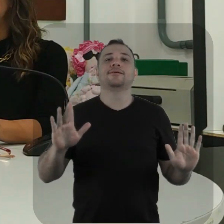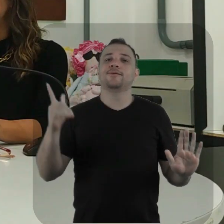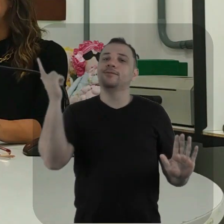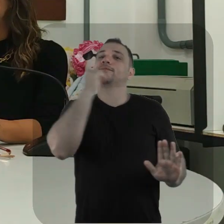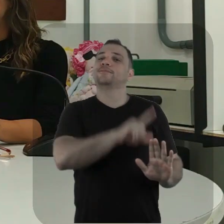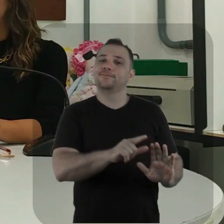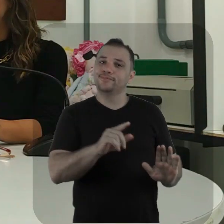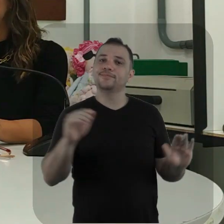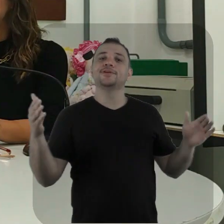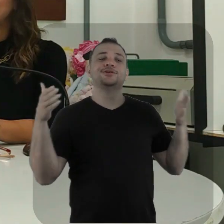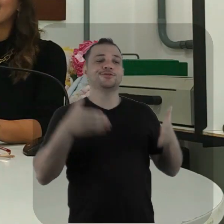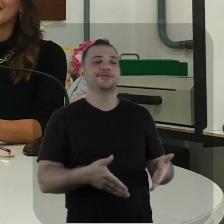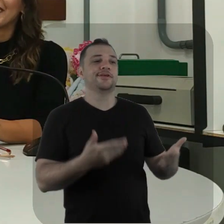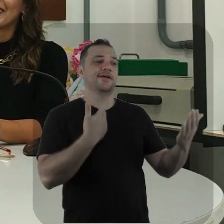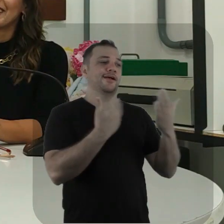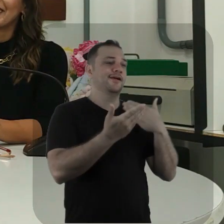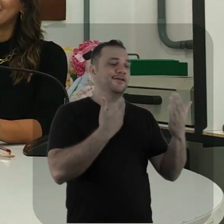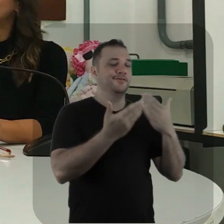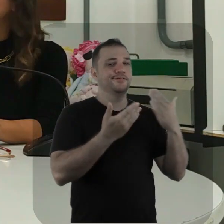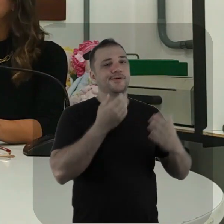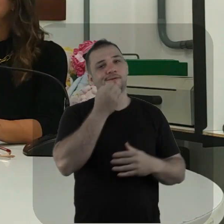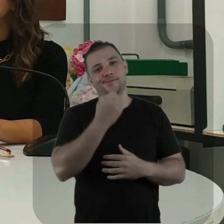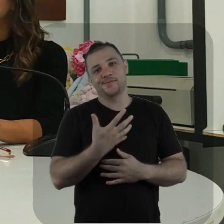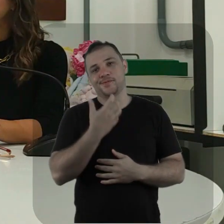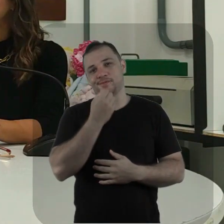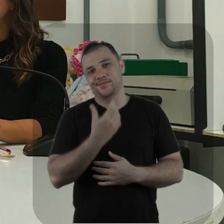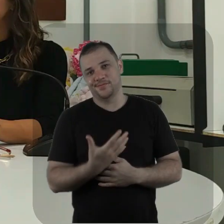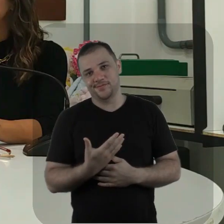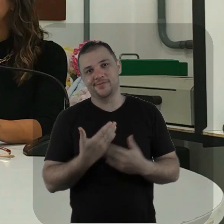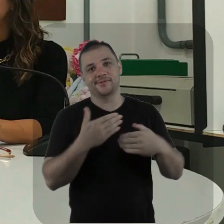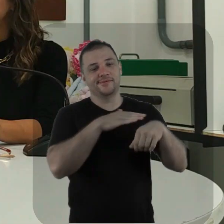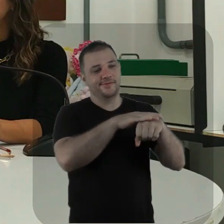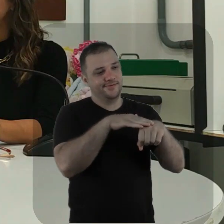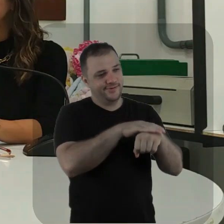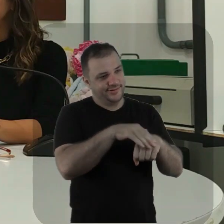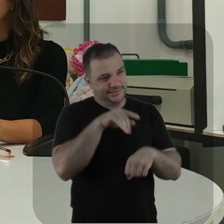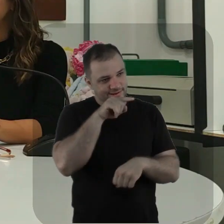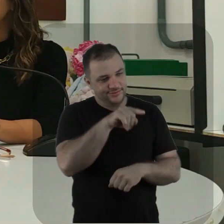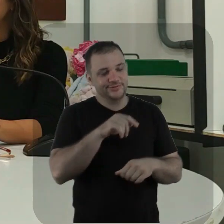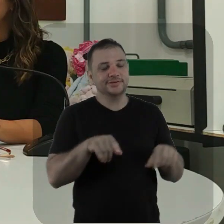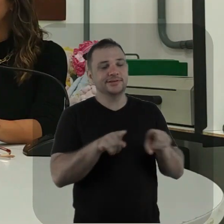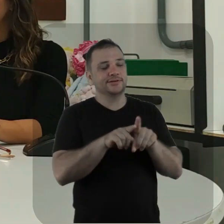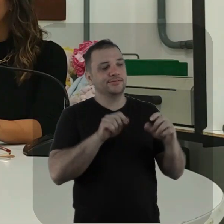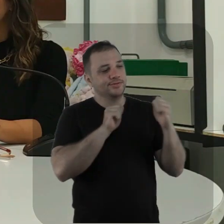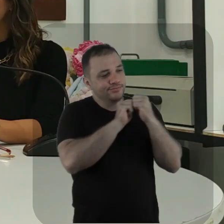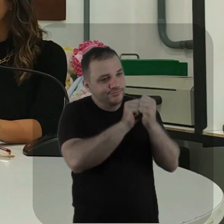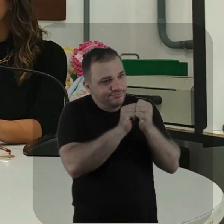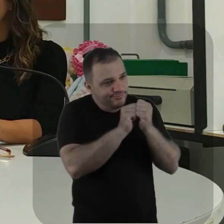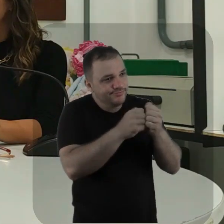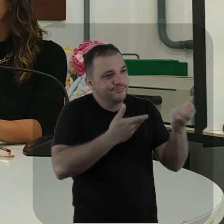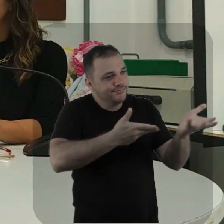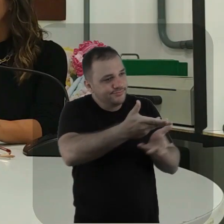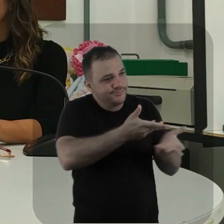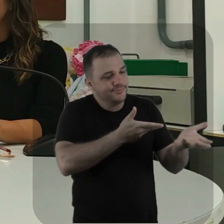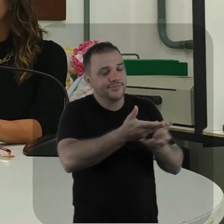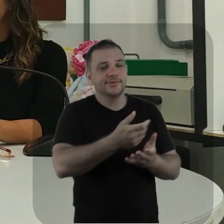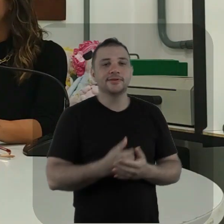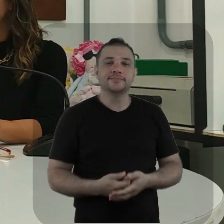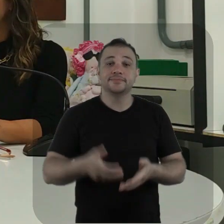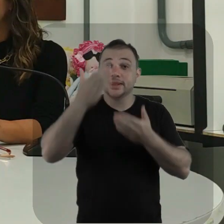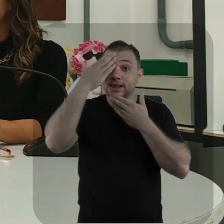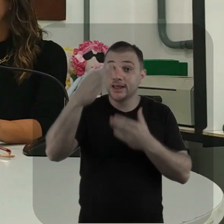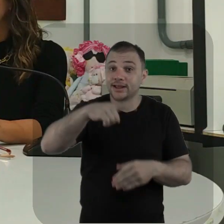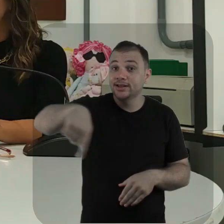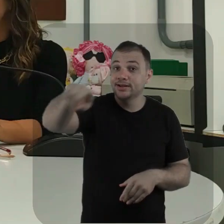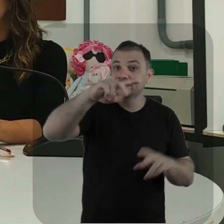conseguimos, né, ter esse bate-papo. E foi muito bom, é sempre muito bom conversar com você, né? Estar na sua presença.